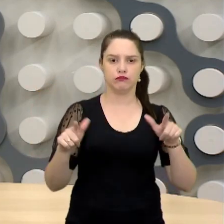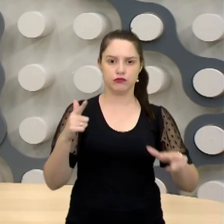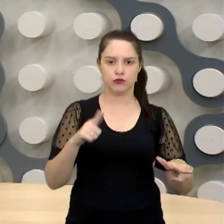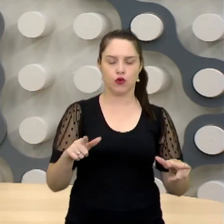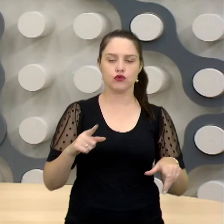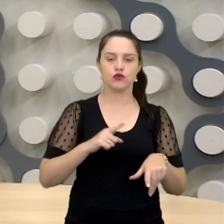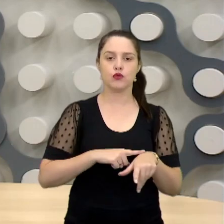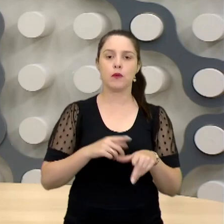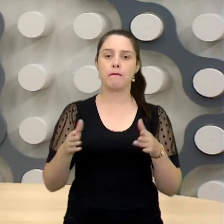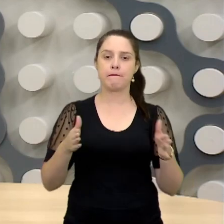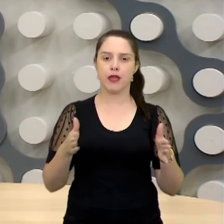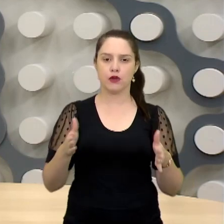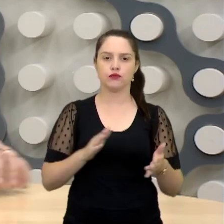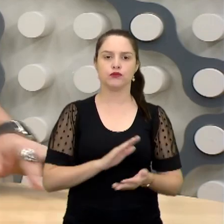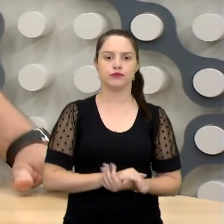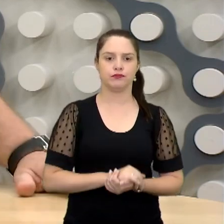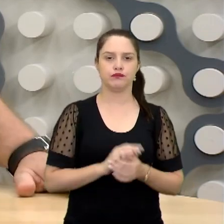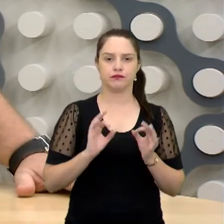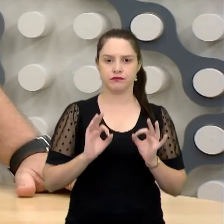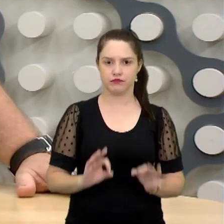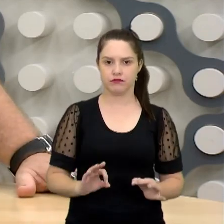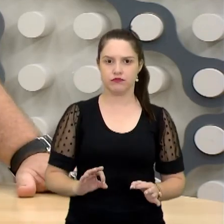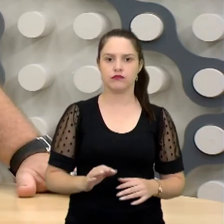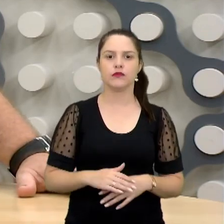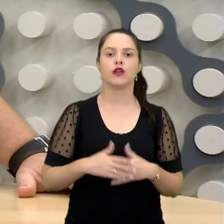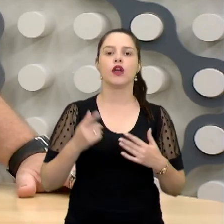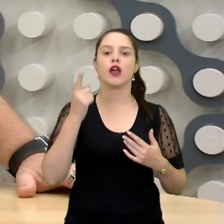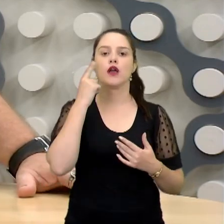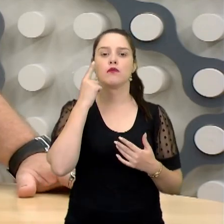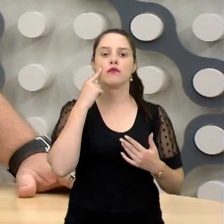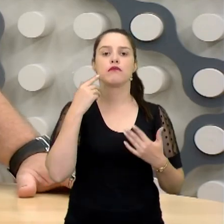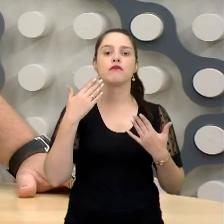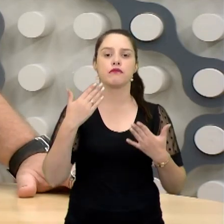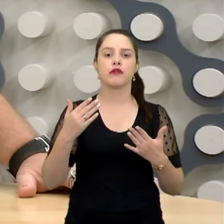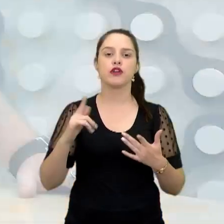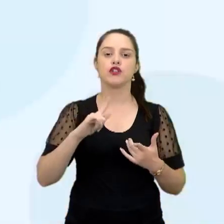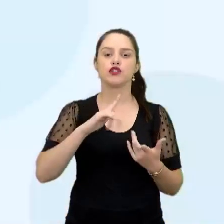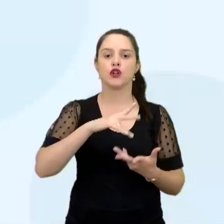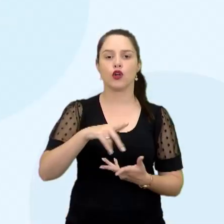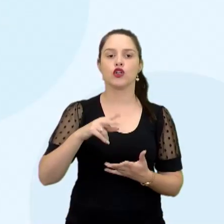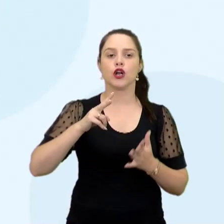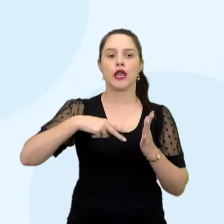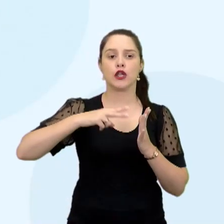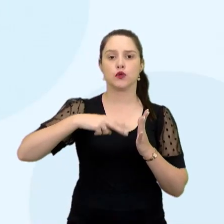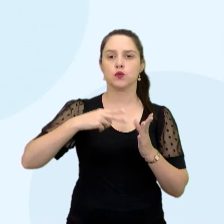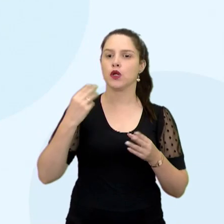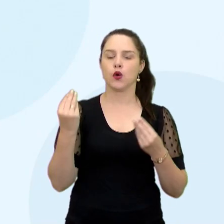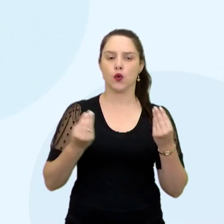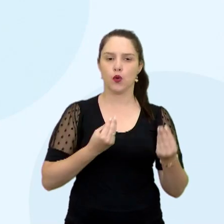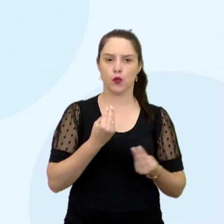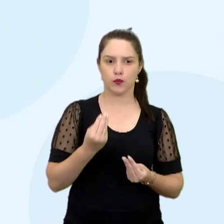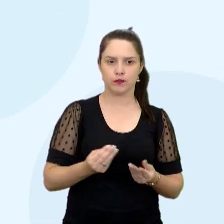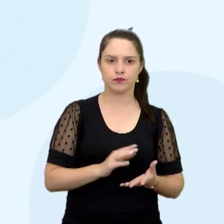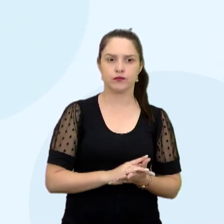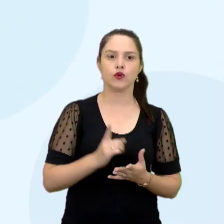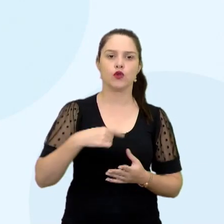períodos, tá certo? Então vamos ver aí o tempo geológico, aí, vamos ver aí, vamos fazer uma leitura Nosso planeta aí tem em torno